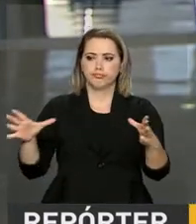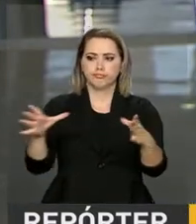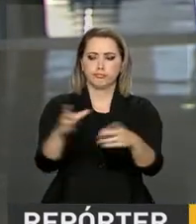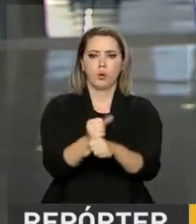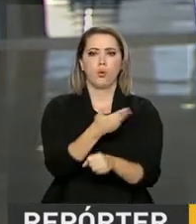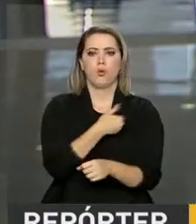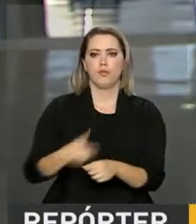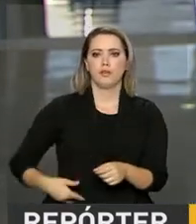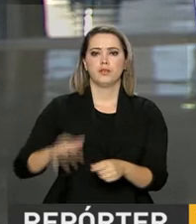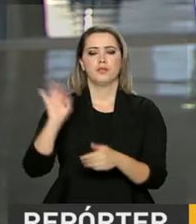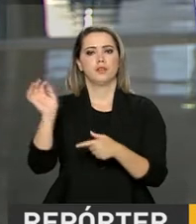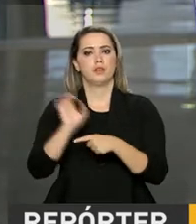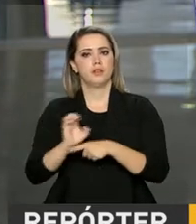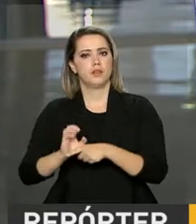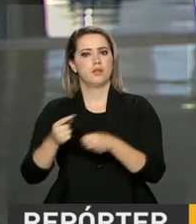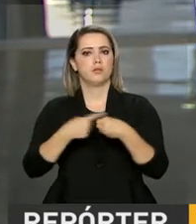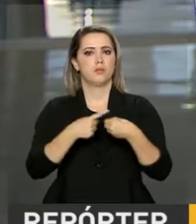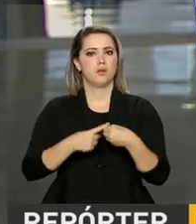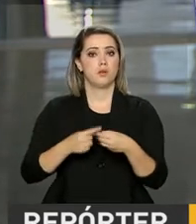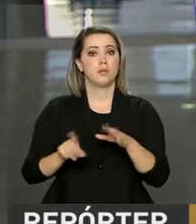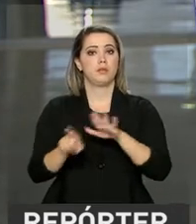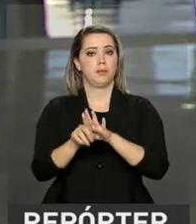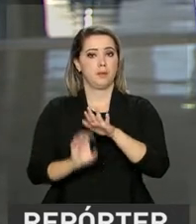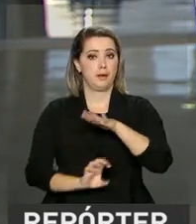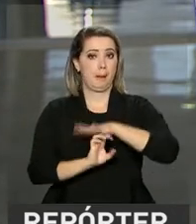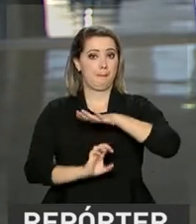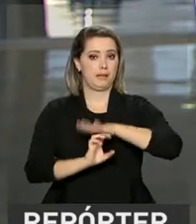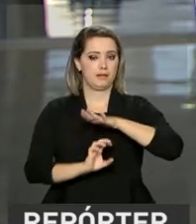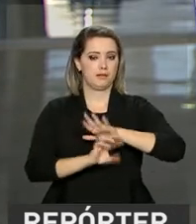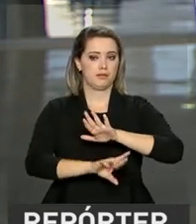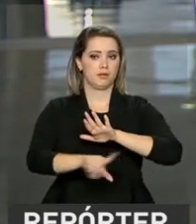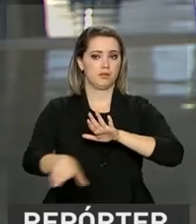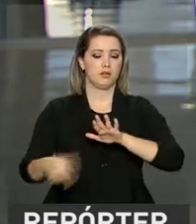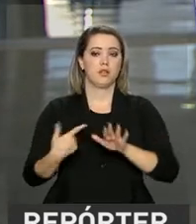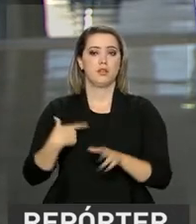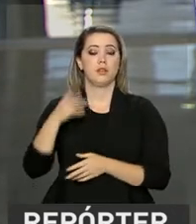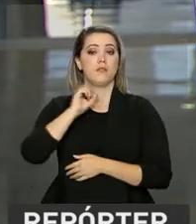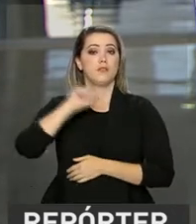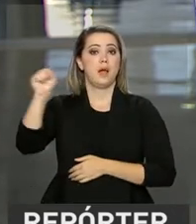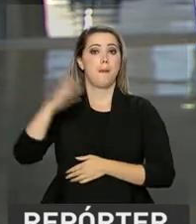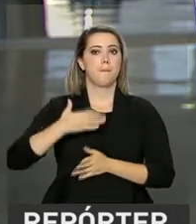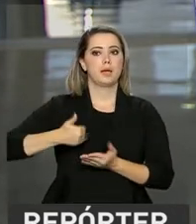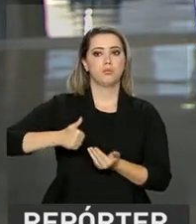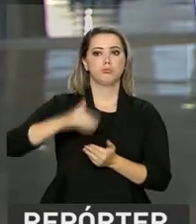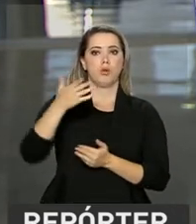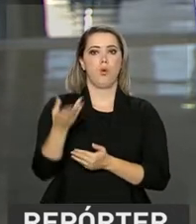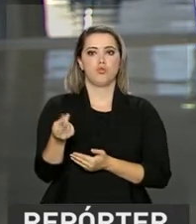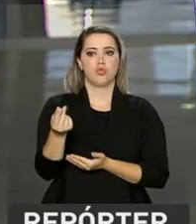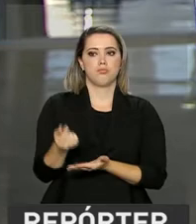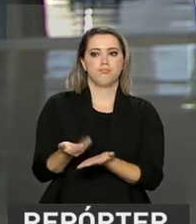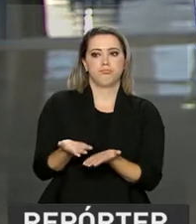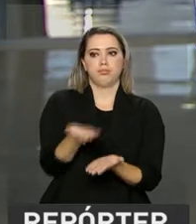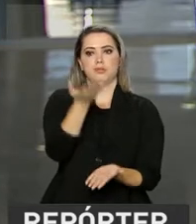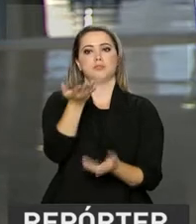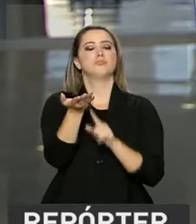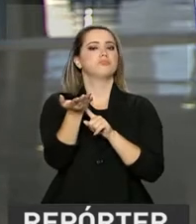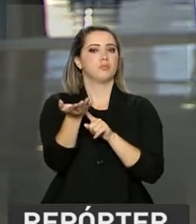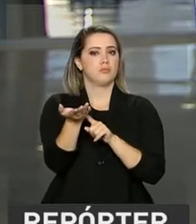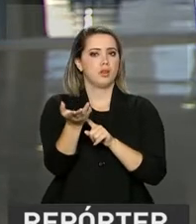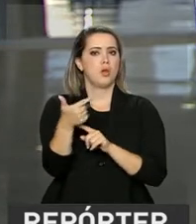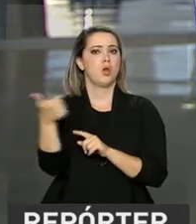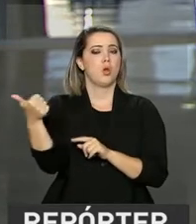pela união estados municípios e estatais teve em abril um superávit de mais de 12 bilhões e